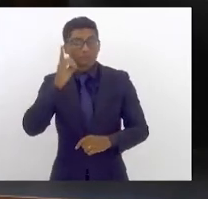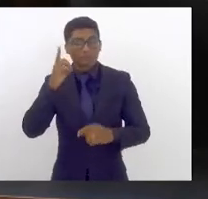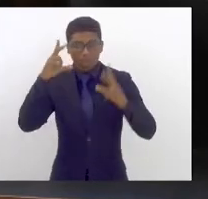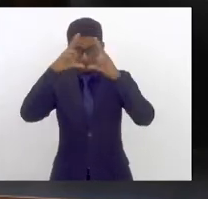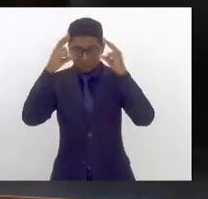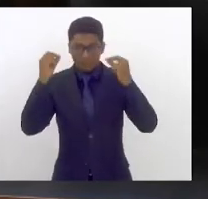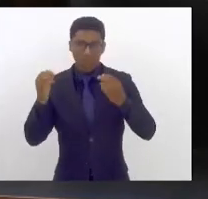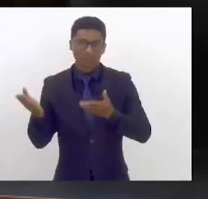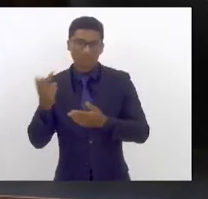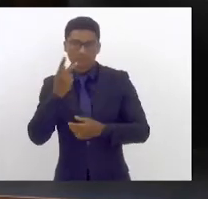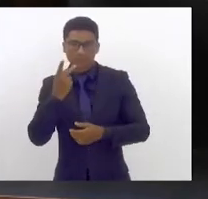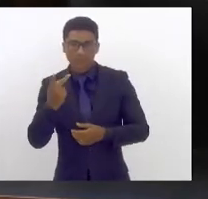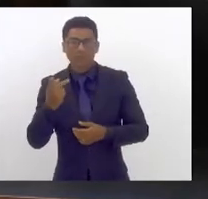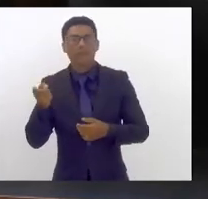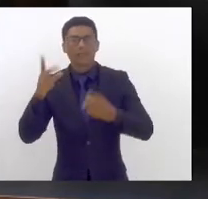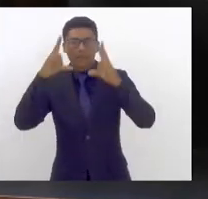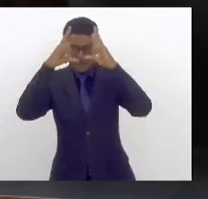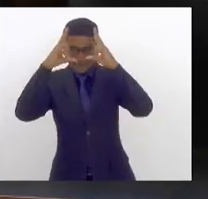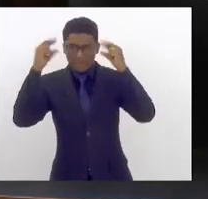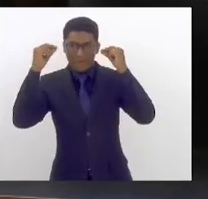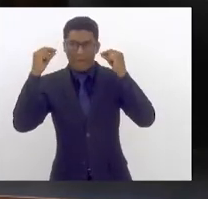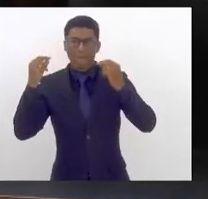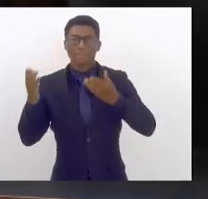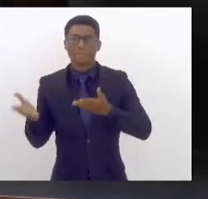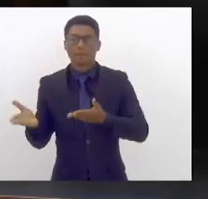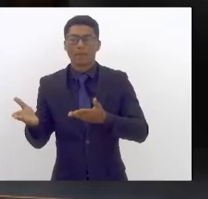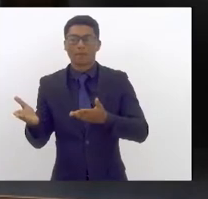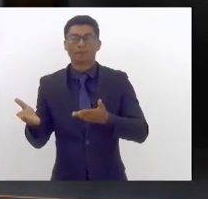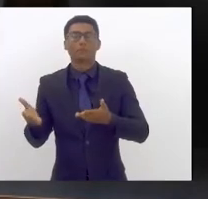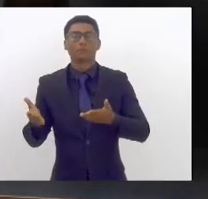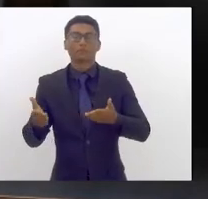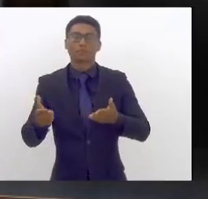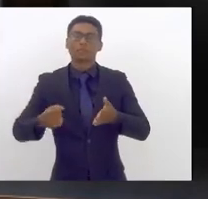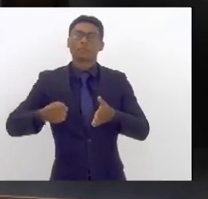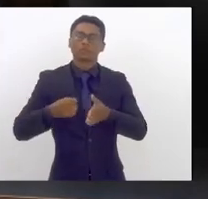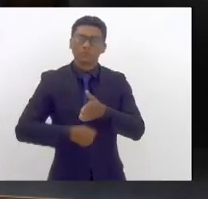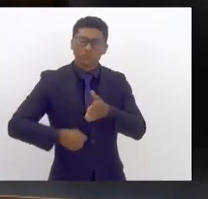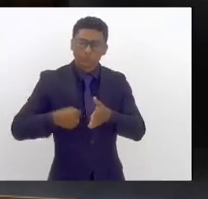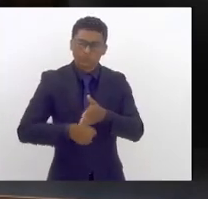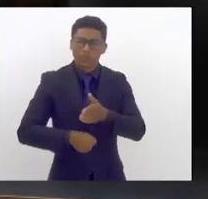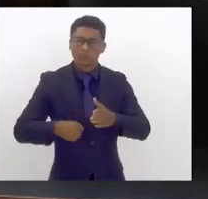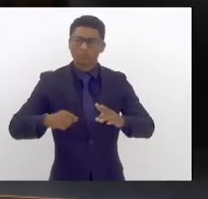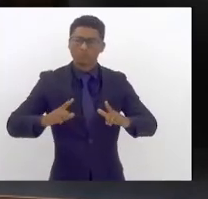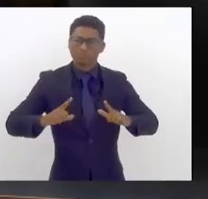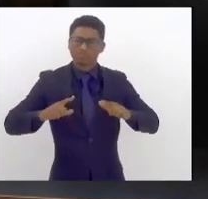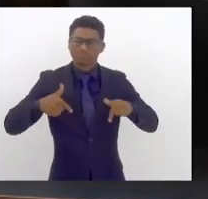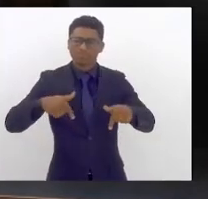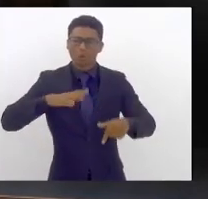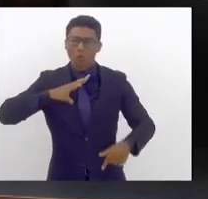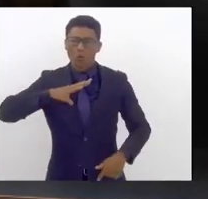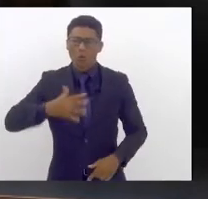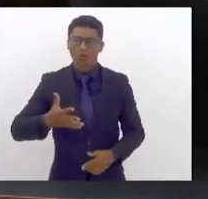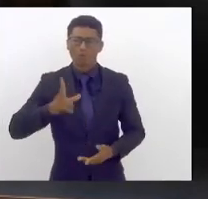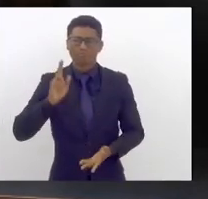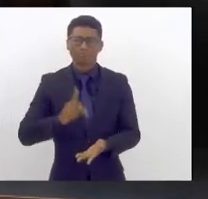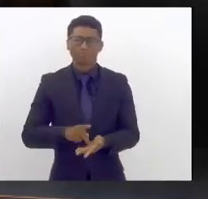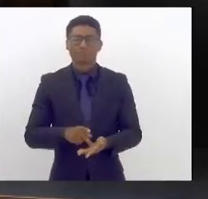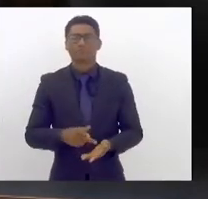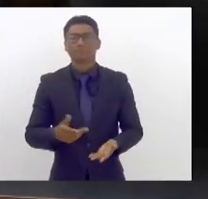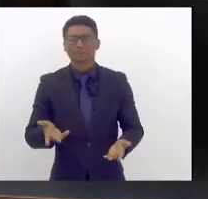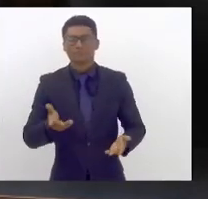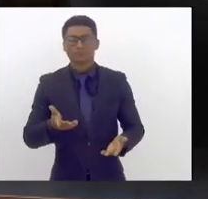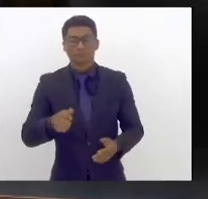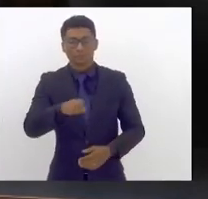enfermeira Rejane enfermeira muito batalhadora aguerrida na causa